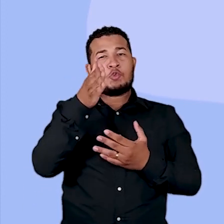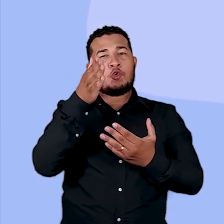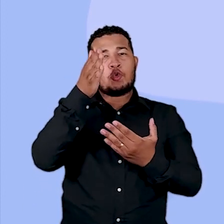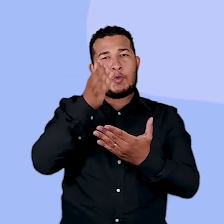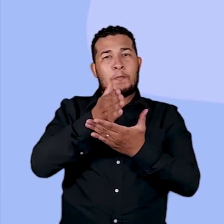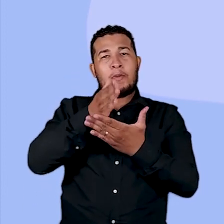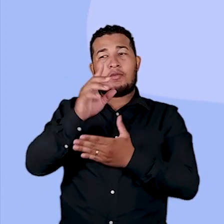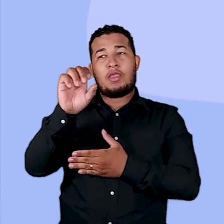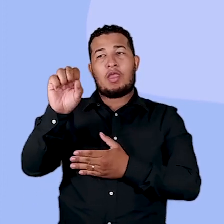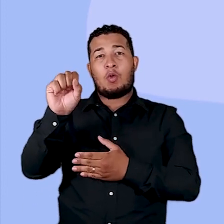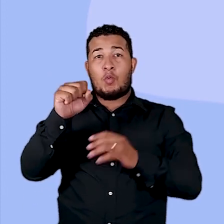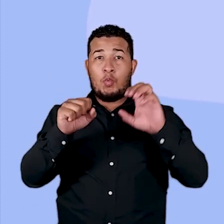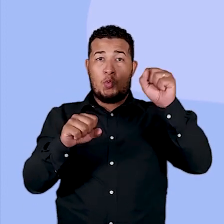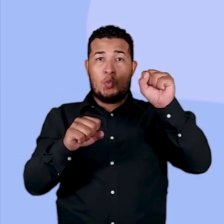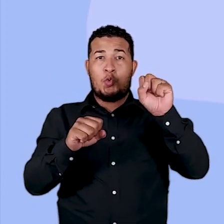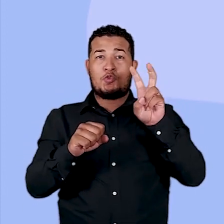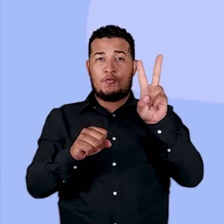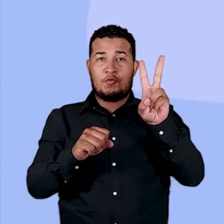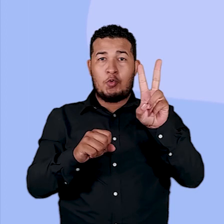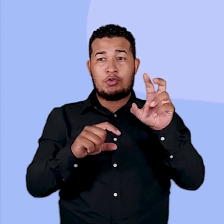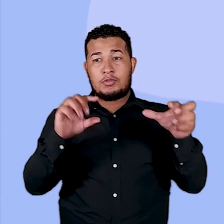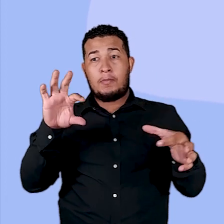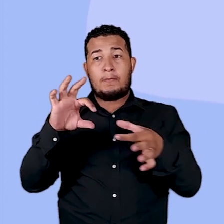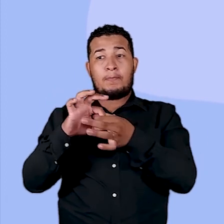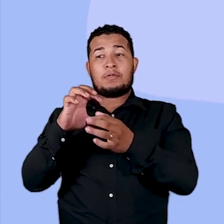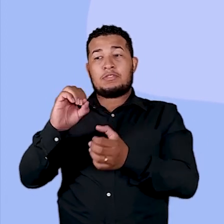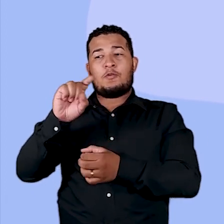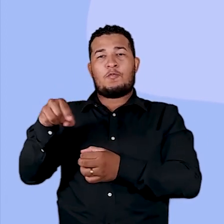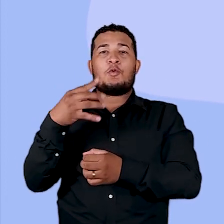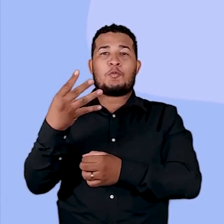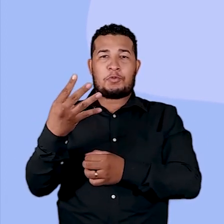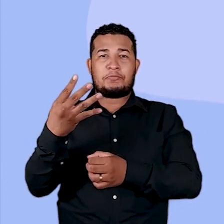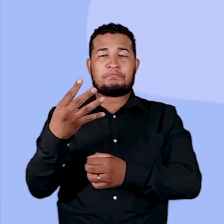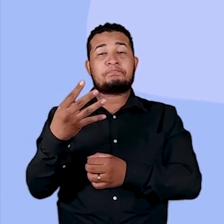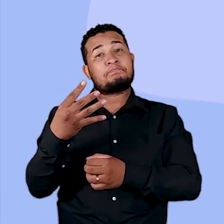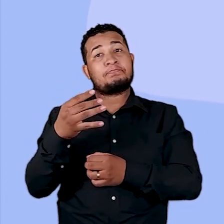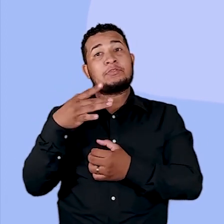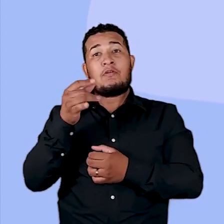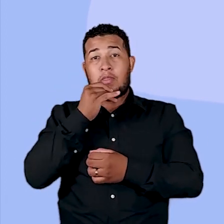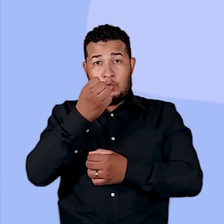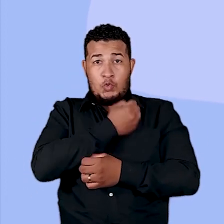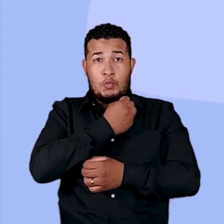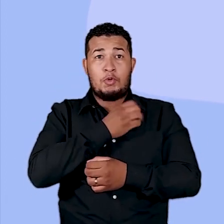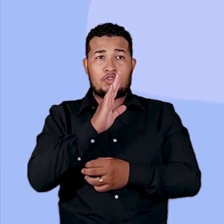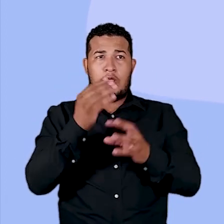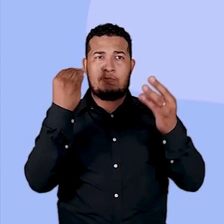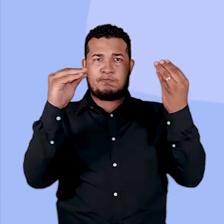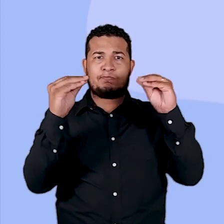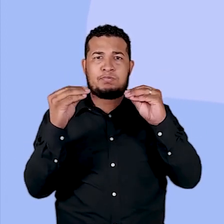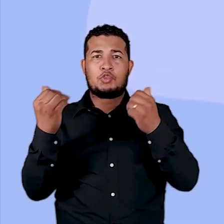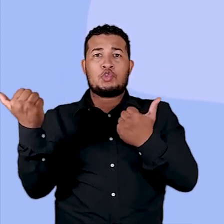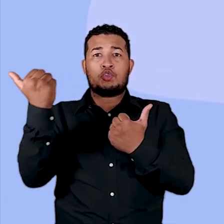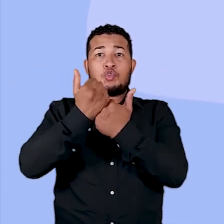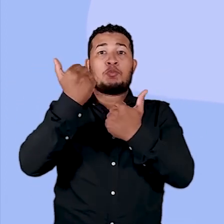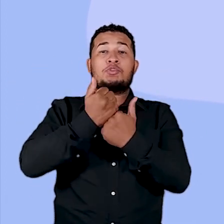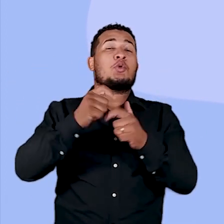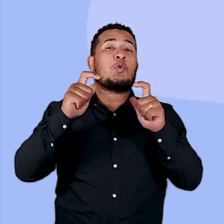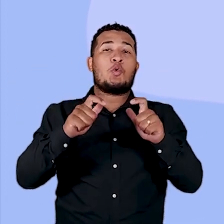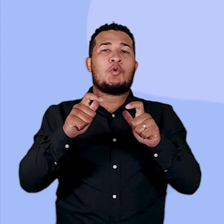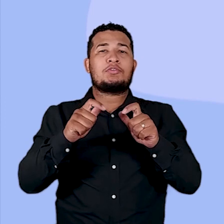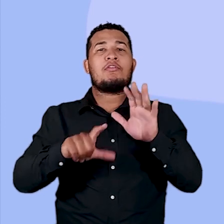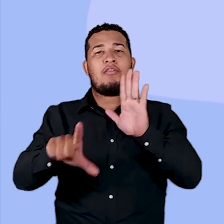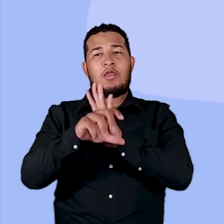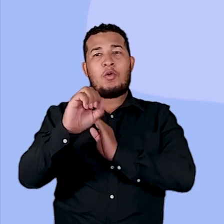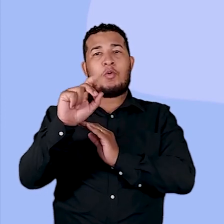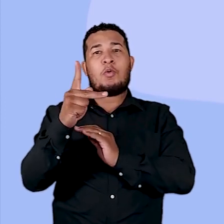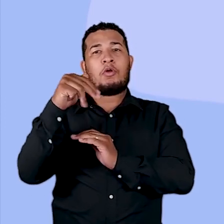aí, que é o 8U, 8 volts, para 0,4. Então a gente vai pegar esses valores e vai substituir na lei de Ohm